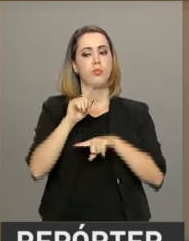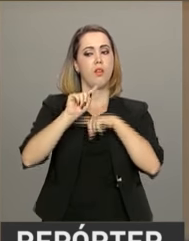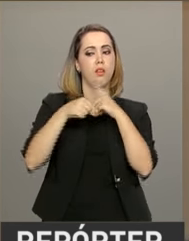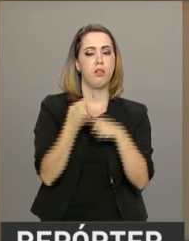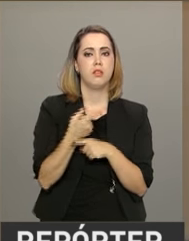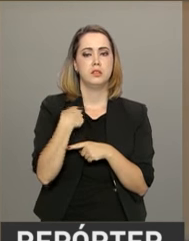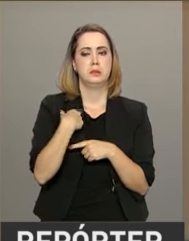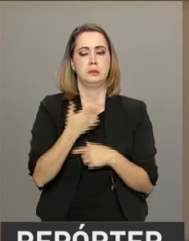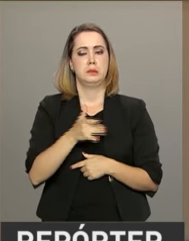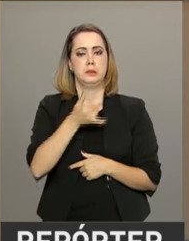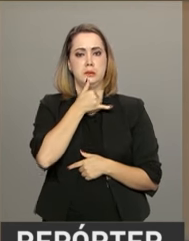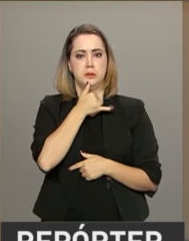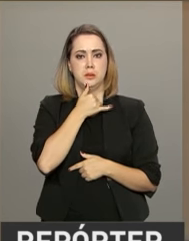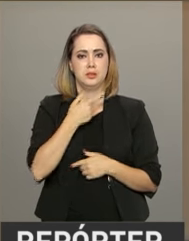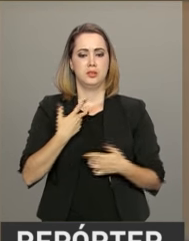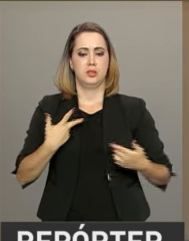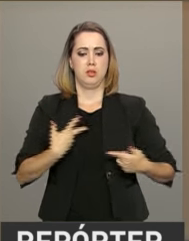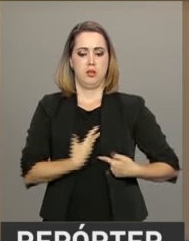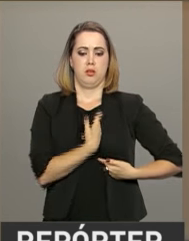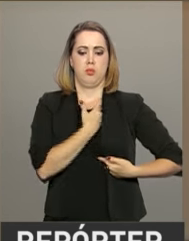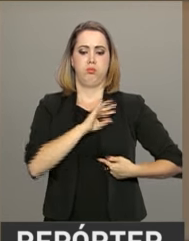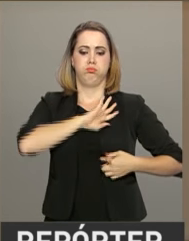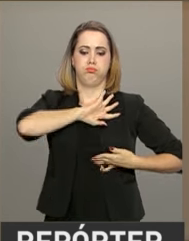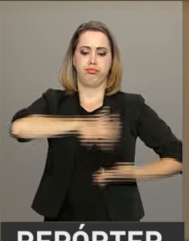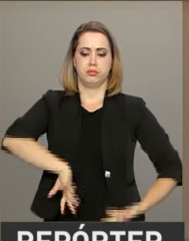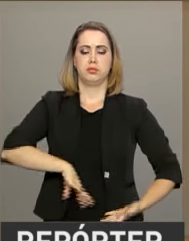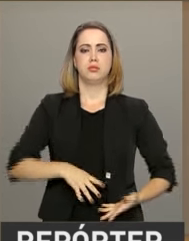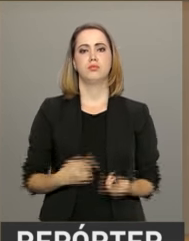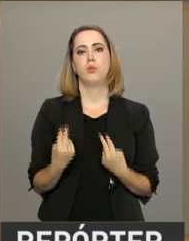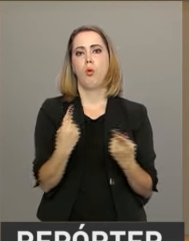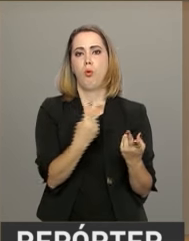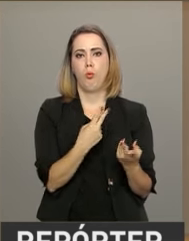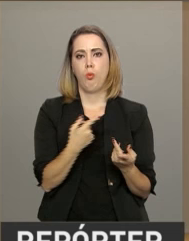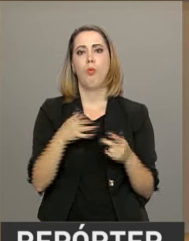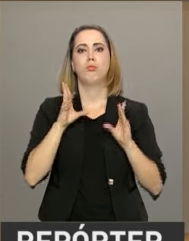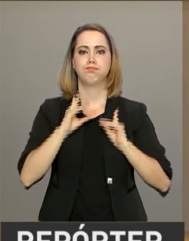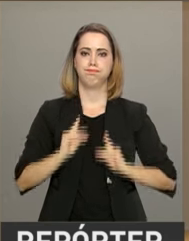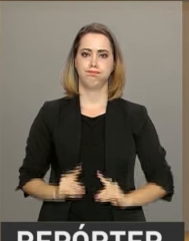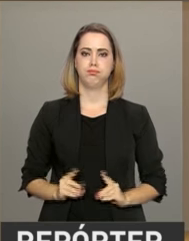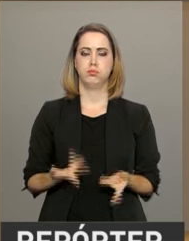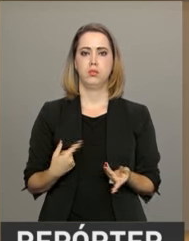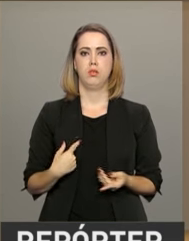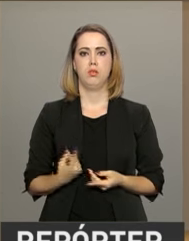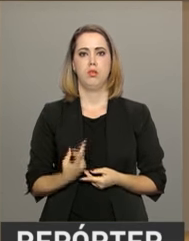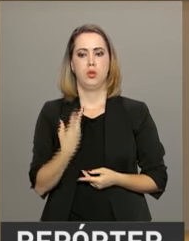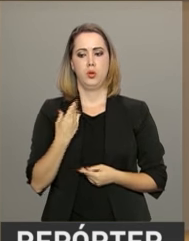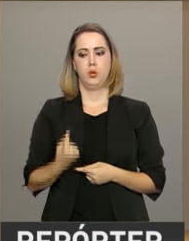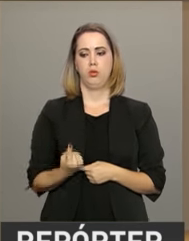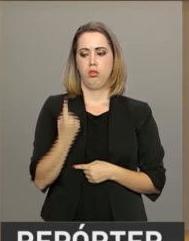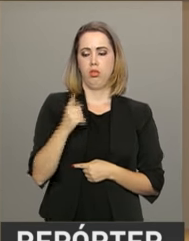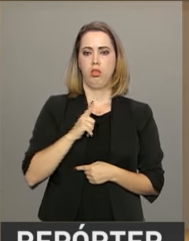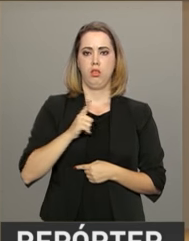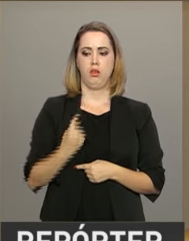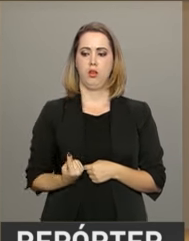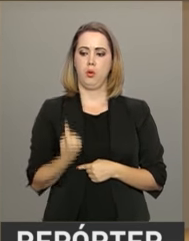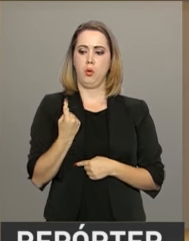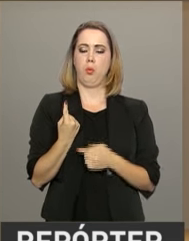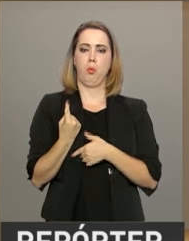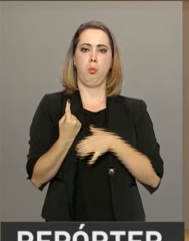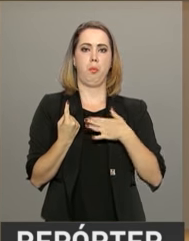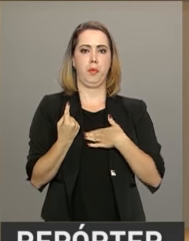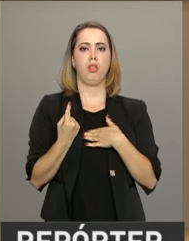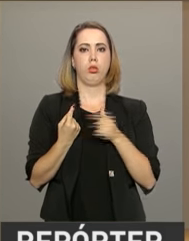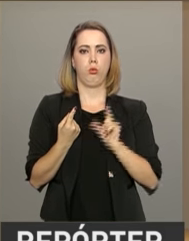desse baque você perder a mama é como se ficasse alejada né um peito e o outro não como sear um biquíni de